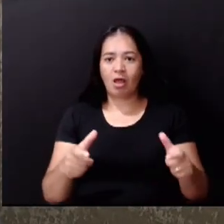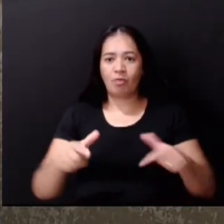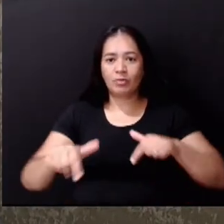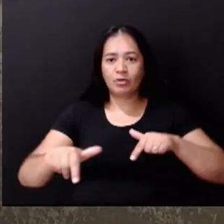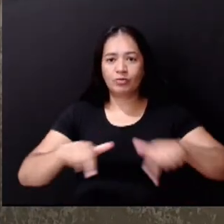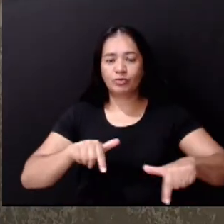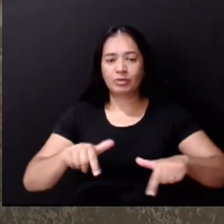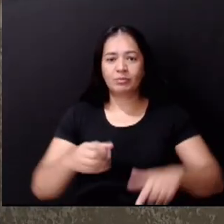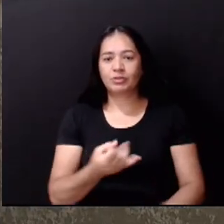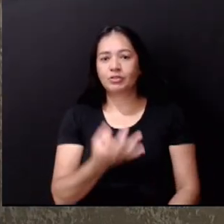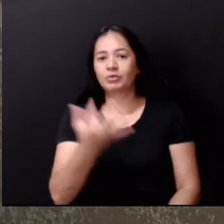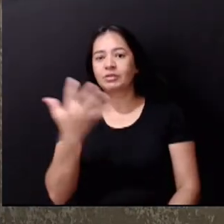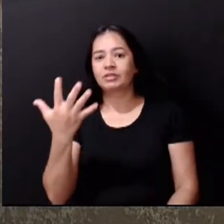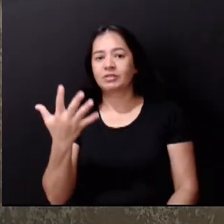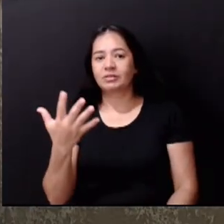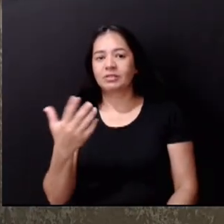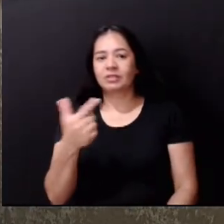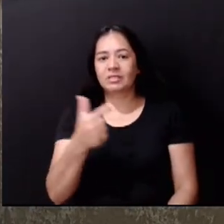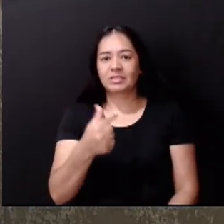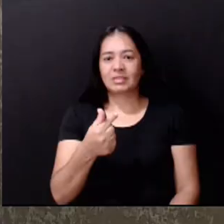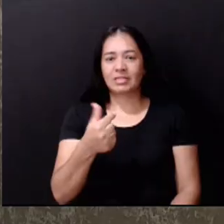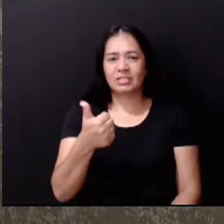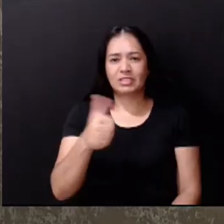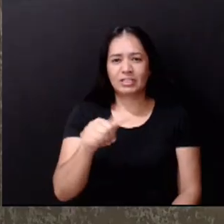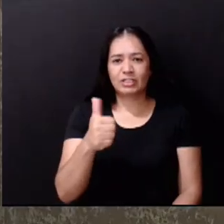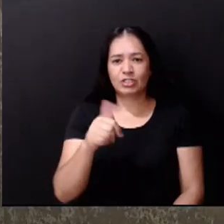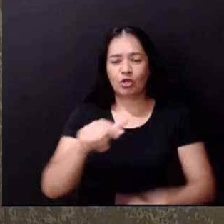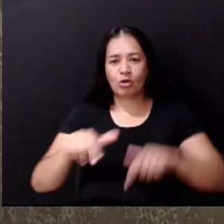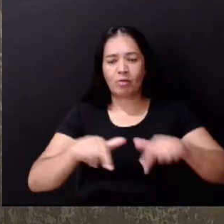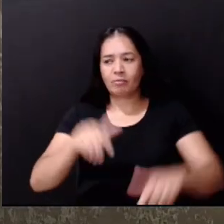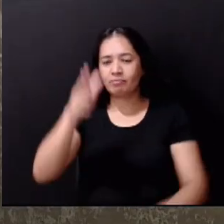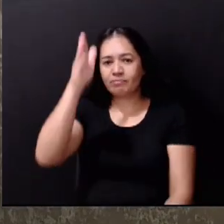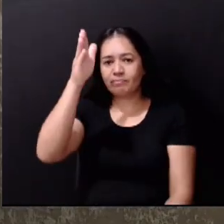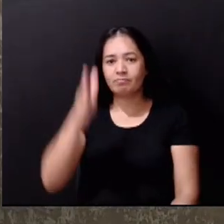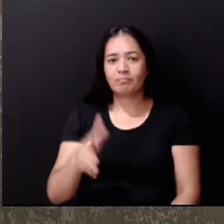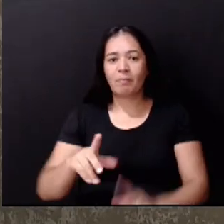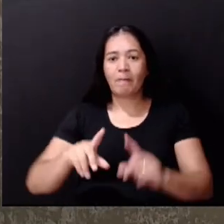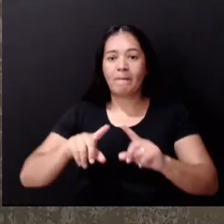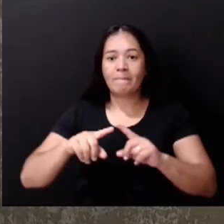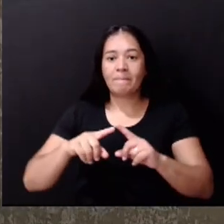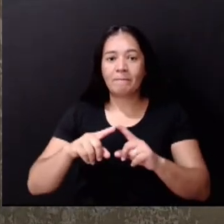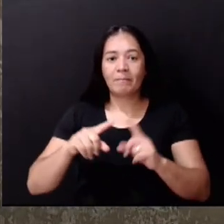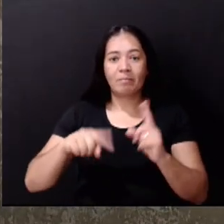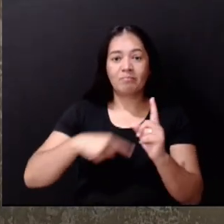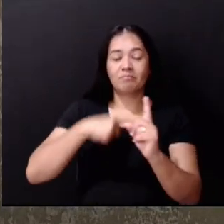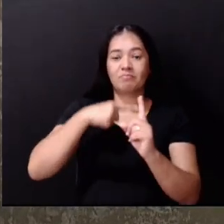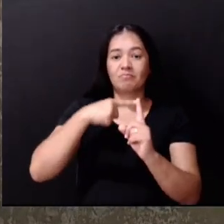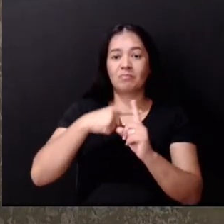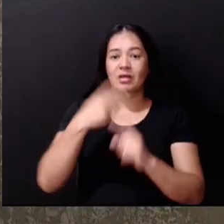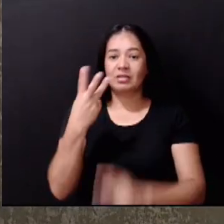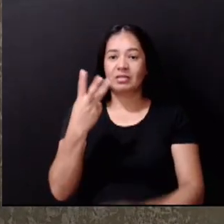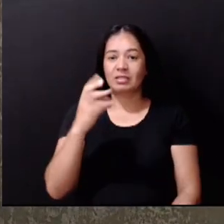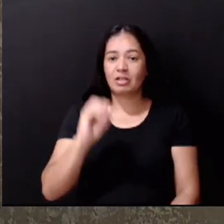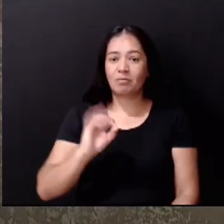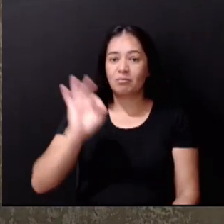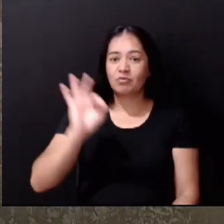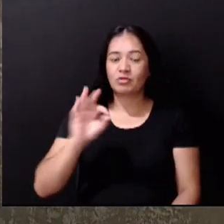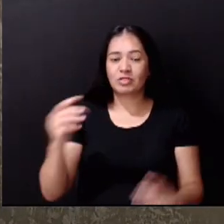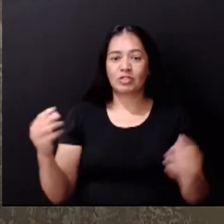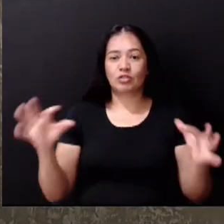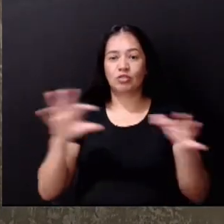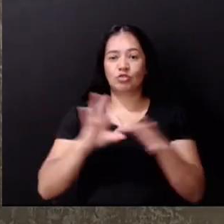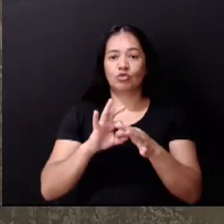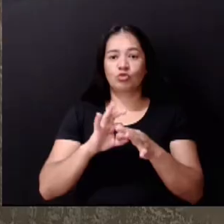empresas, 711 empregos diretos, mais de 30% ligado à atividade de pesquisa e desenvolvimento e mais